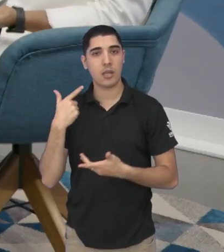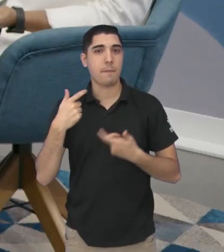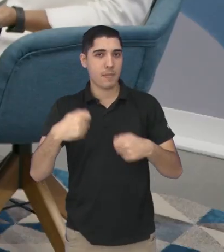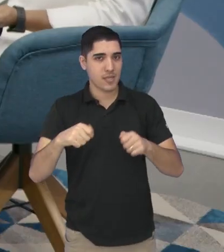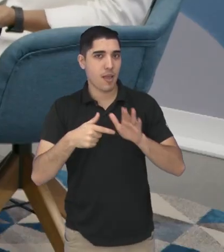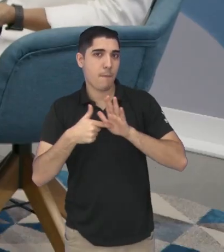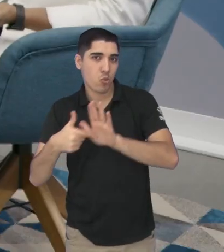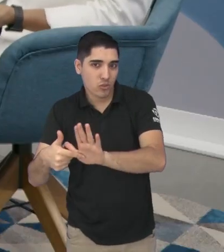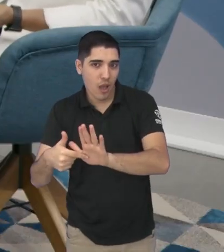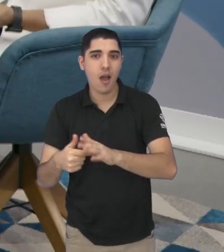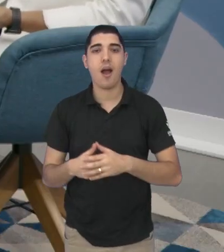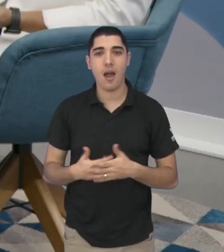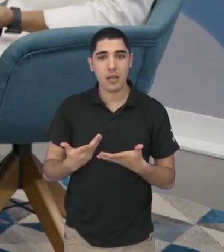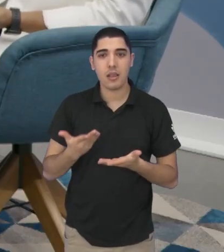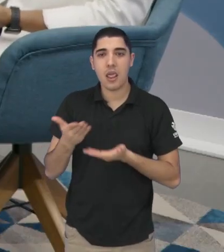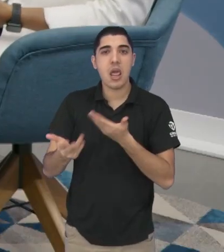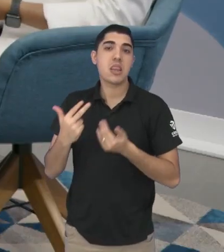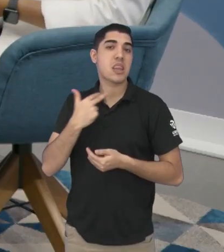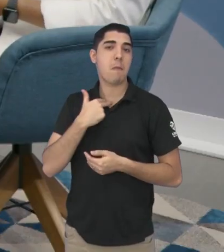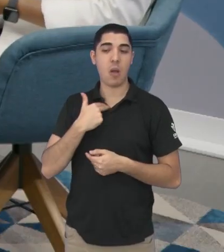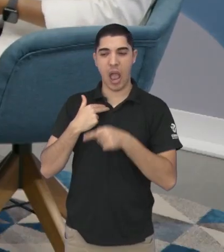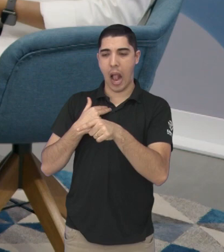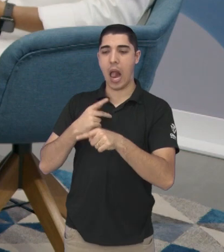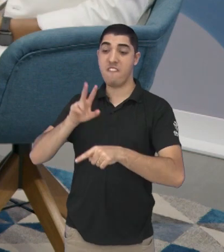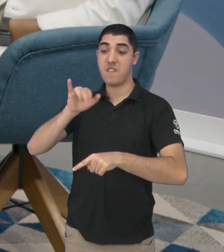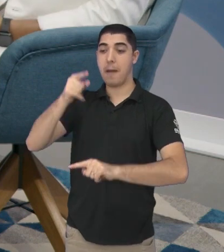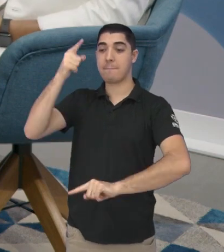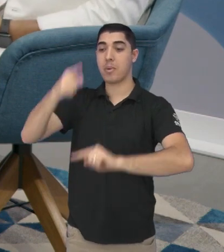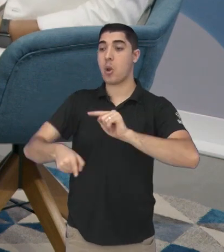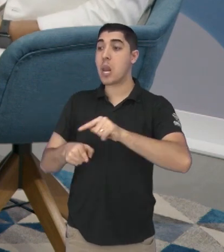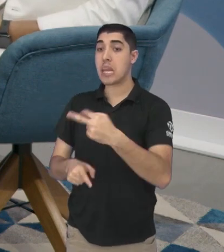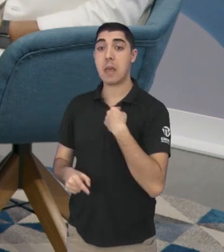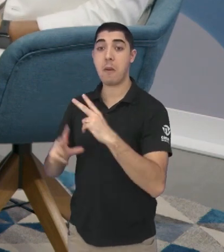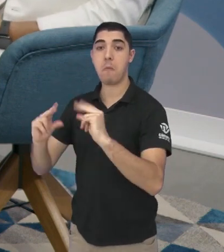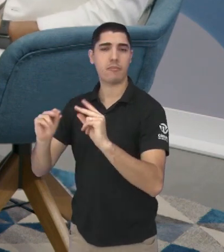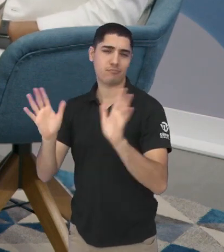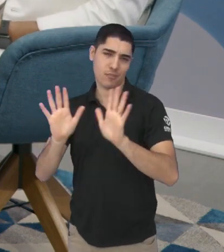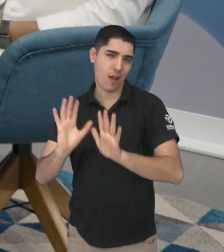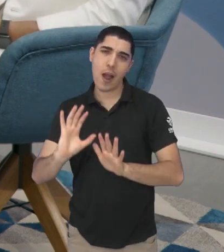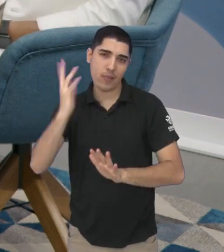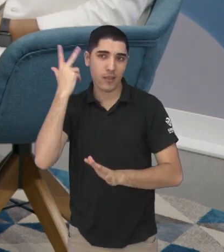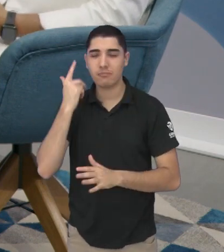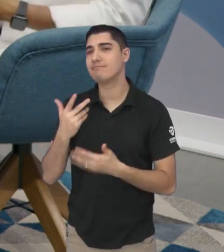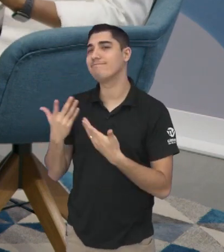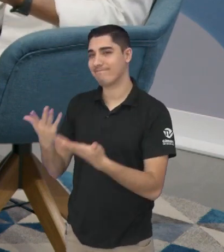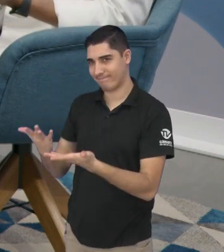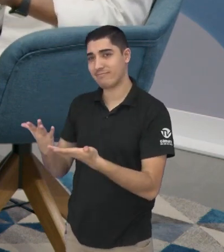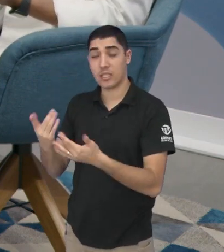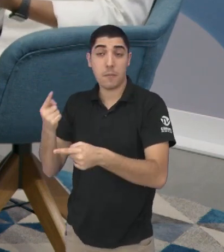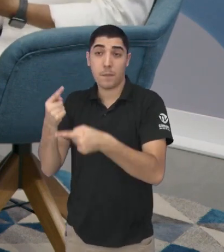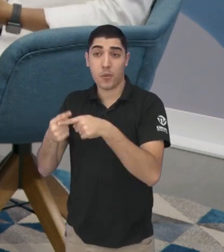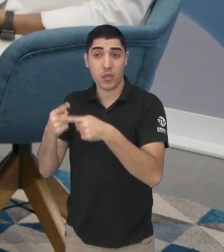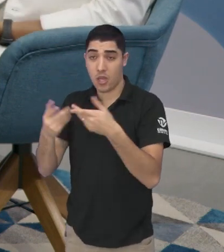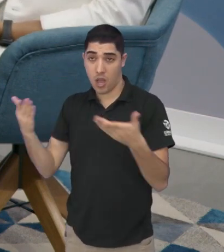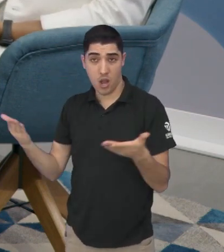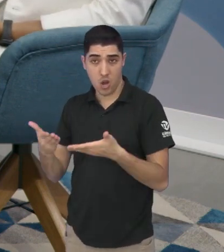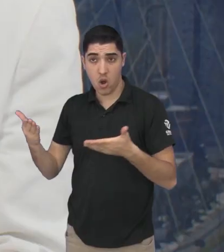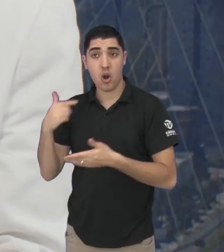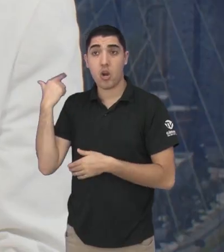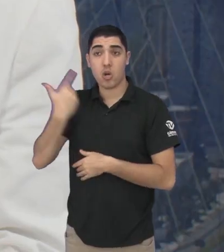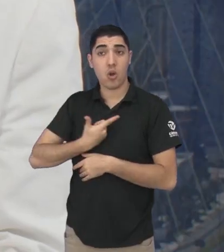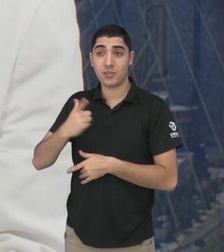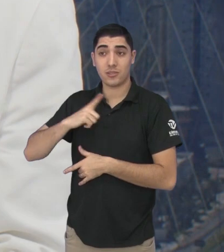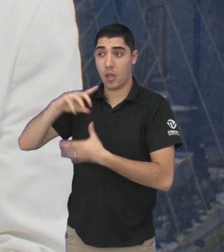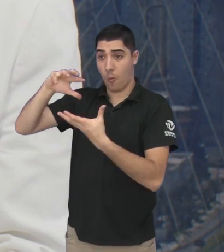não mostrar, alguém vai mostrar. Não dá para blindar, né, o filho de tudo. Não estamos blindados, até porque hoje nós estamos